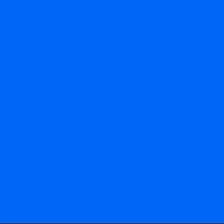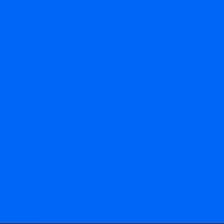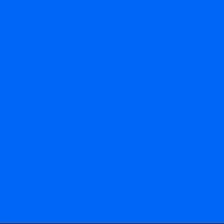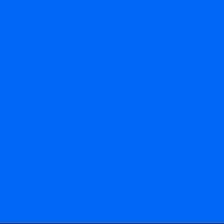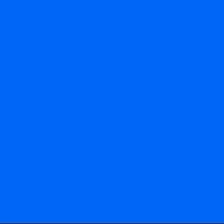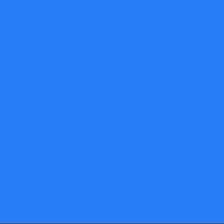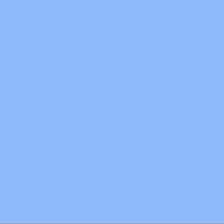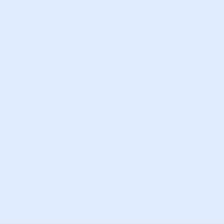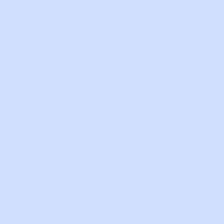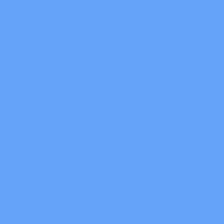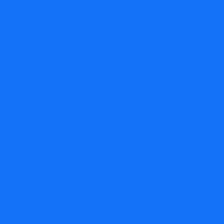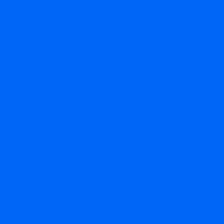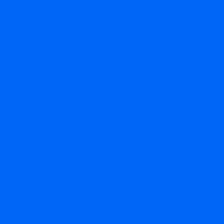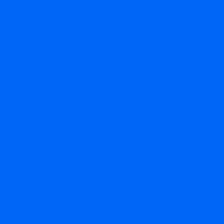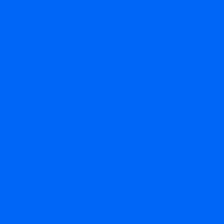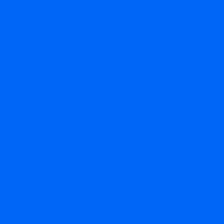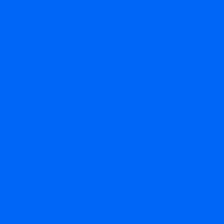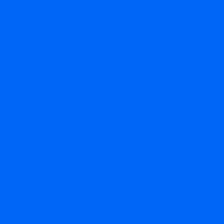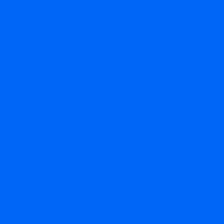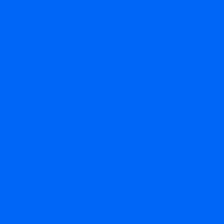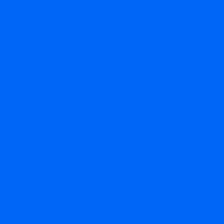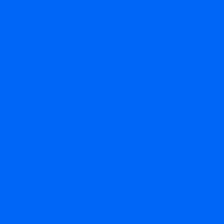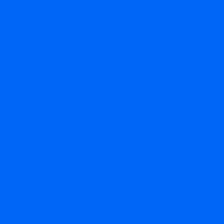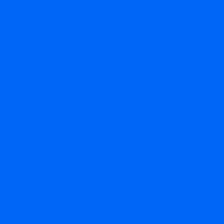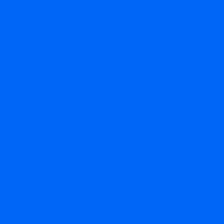uma ótima experiência.